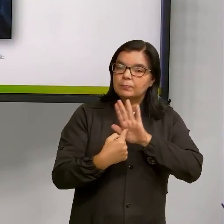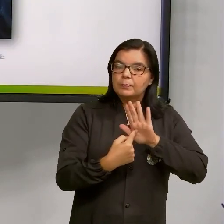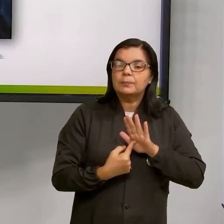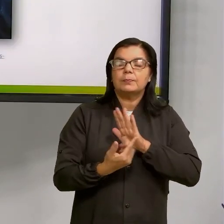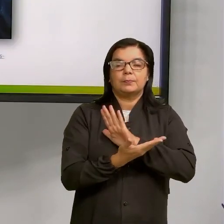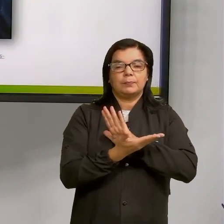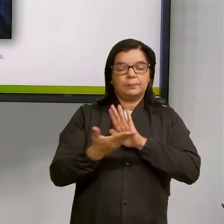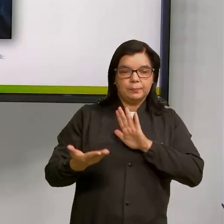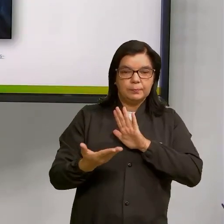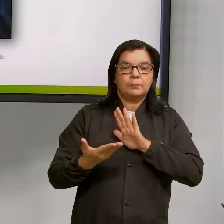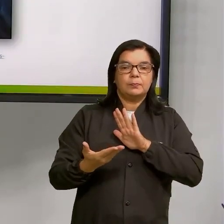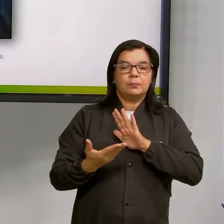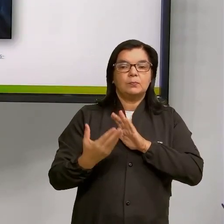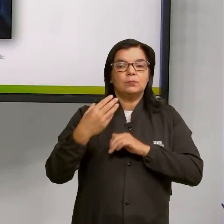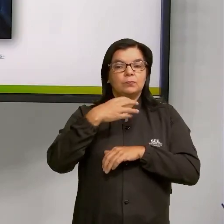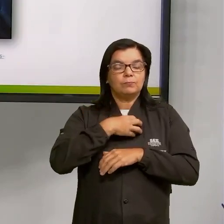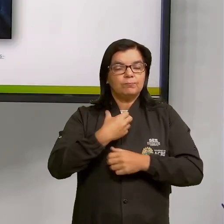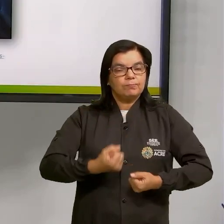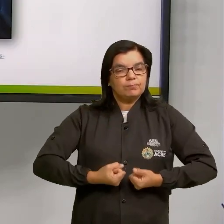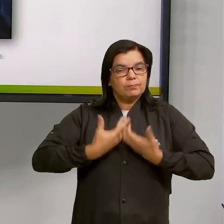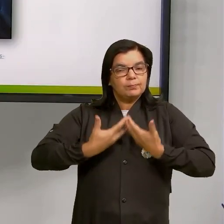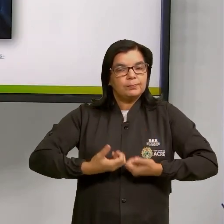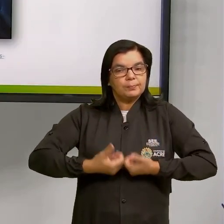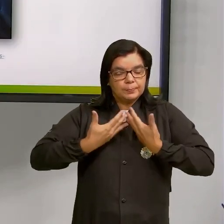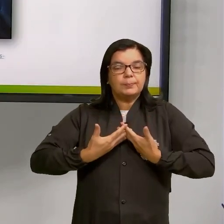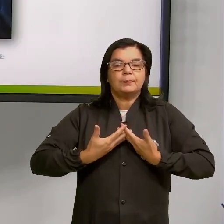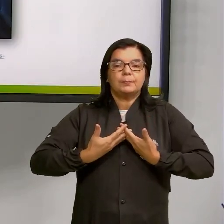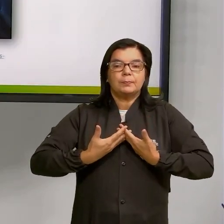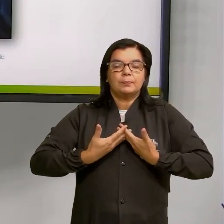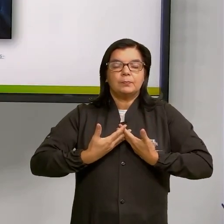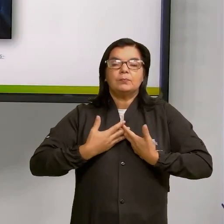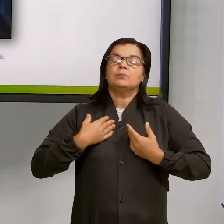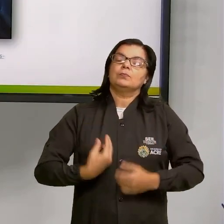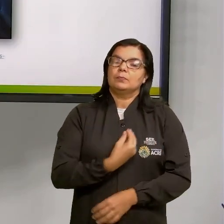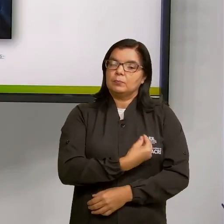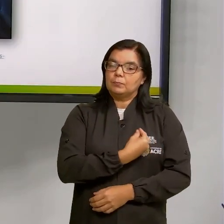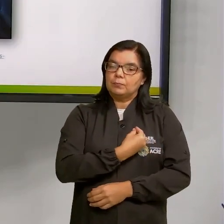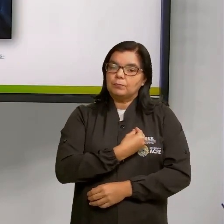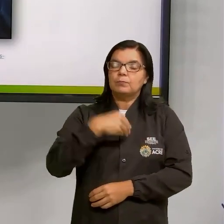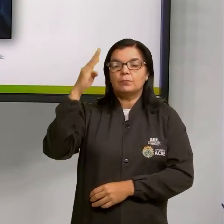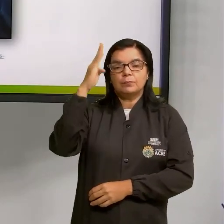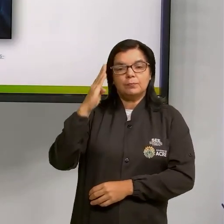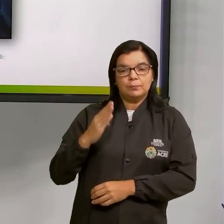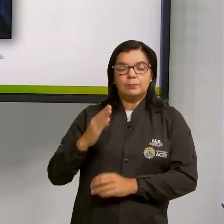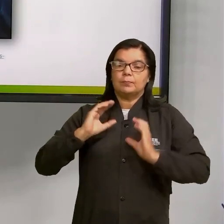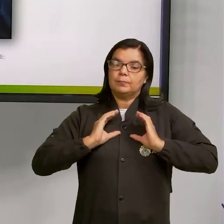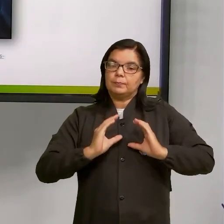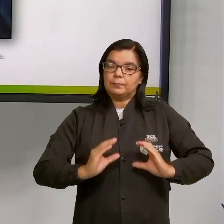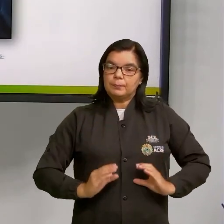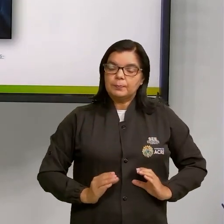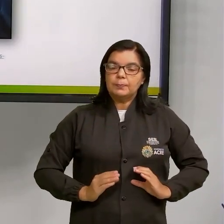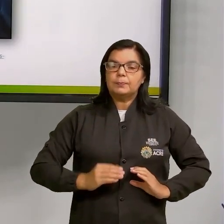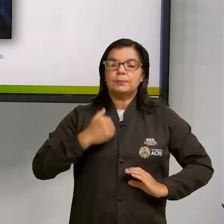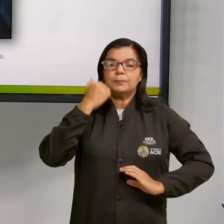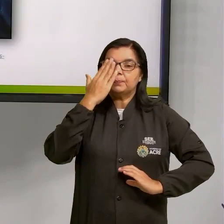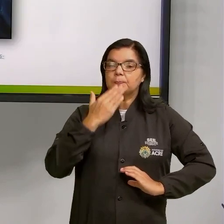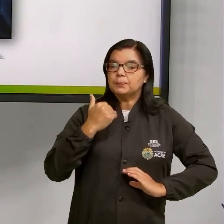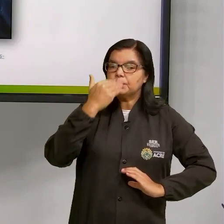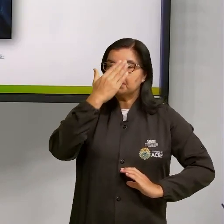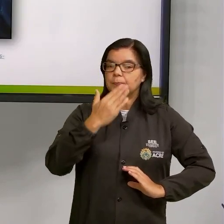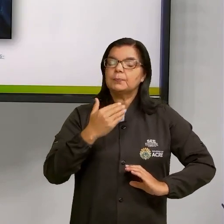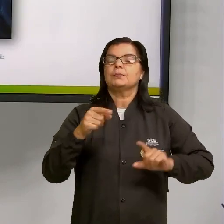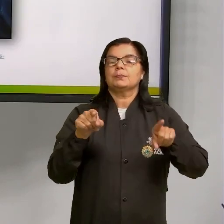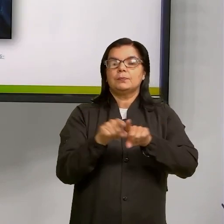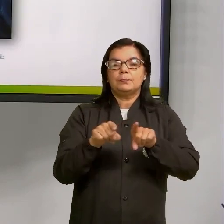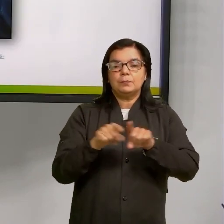manifestação, essa maneira de expressar o patriotismo, a questão da cidadania e pintar os seus rostos